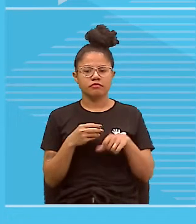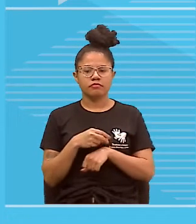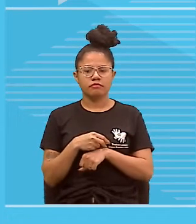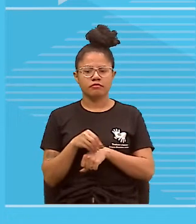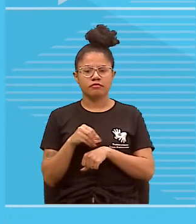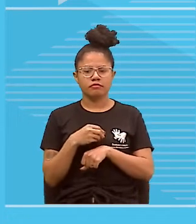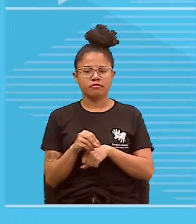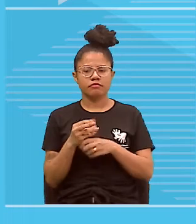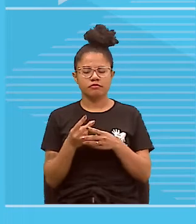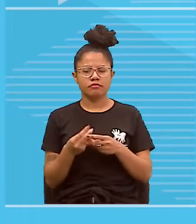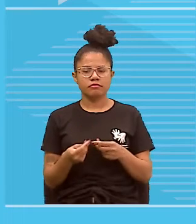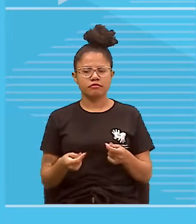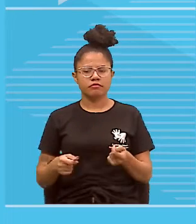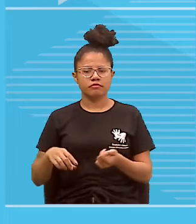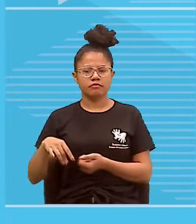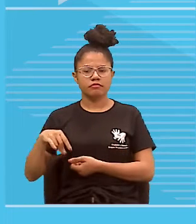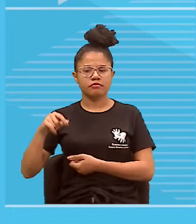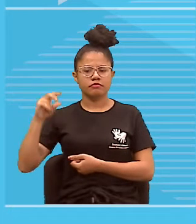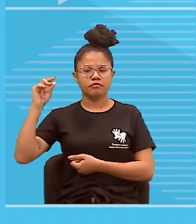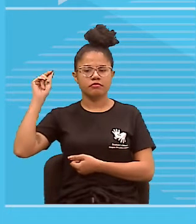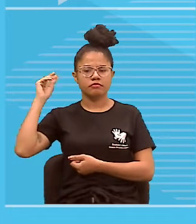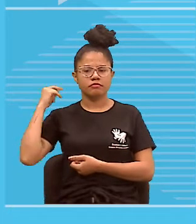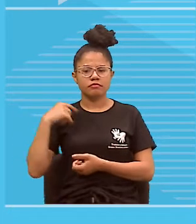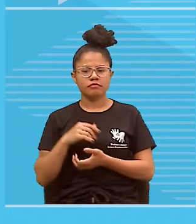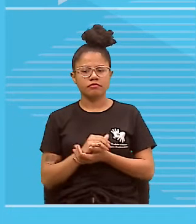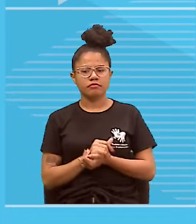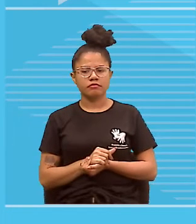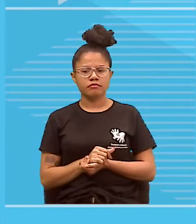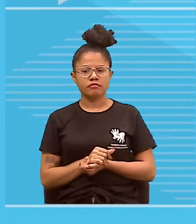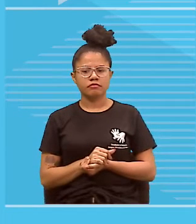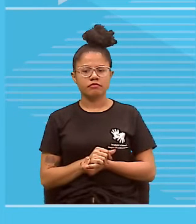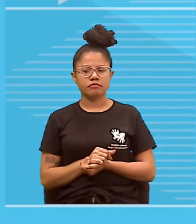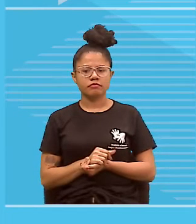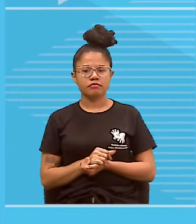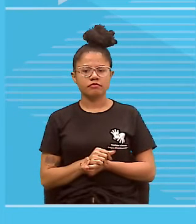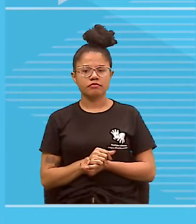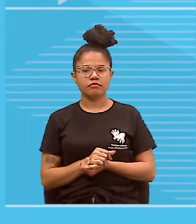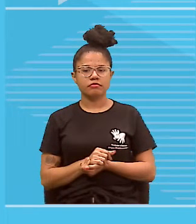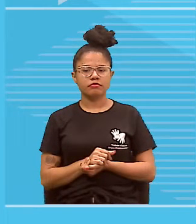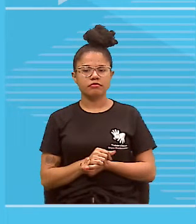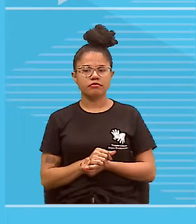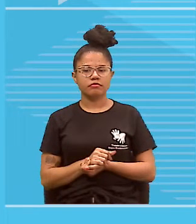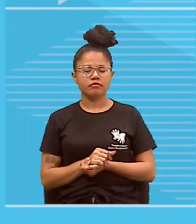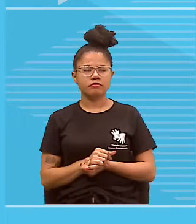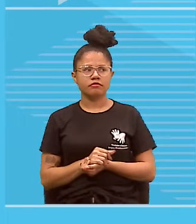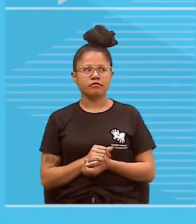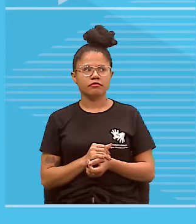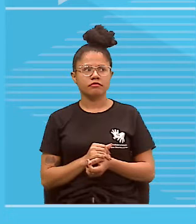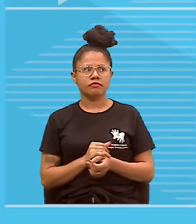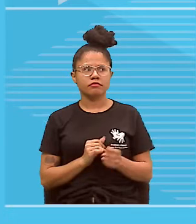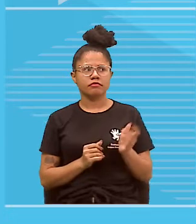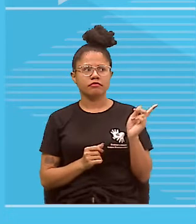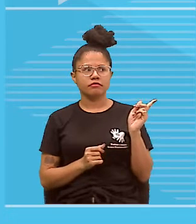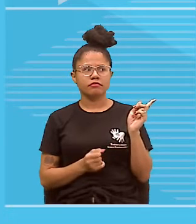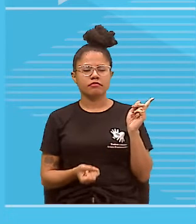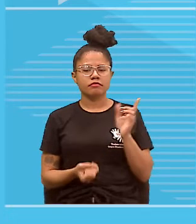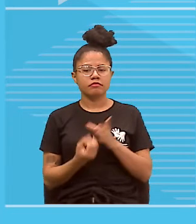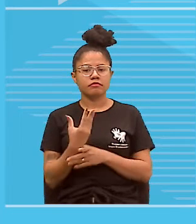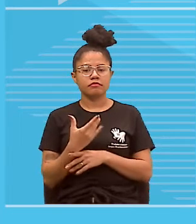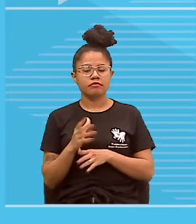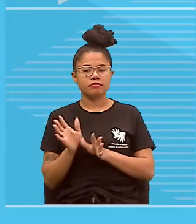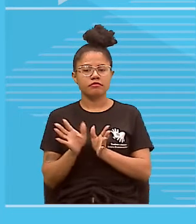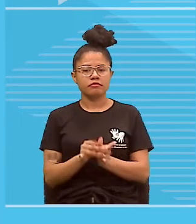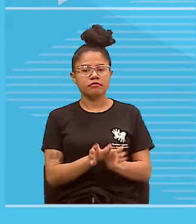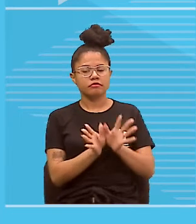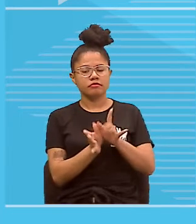a partir dessas rochas aqui até chegar aqui ó já é uma nova era Tá certo a gente vê o surgimento das aves